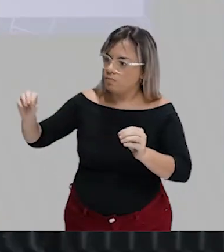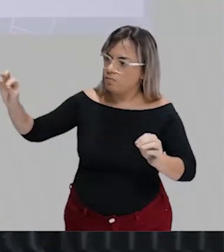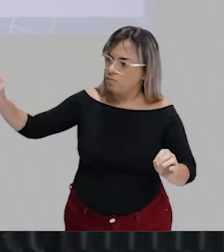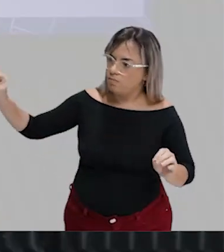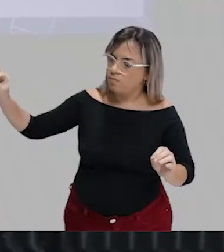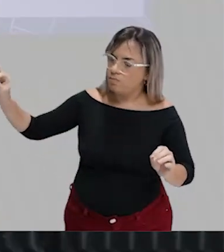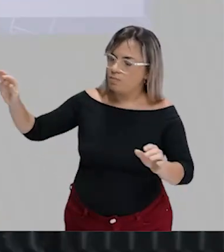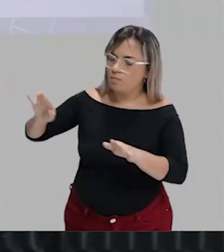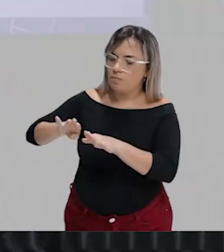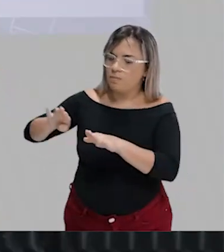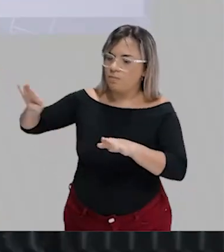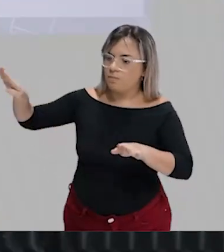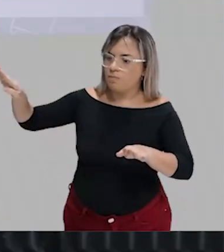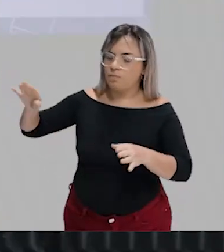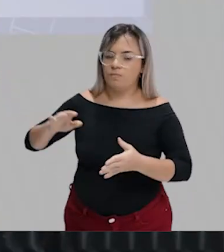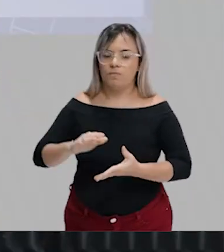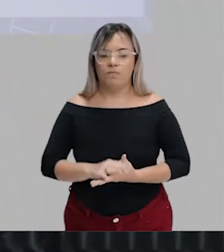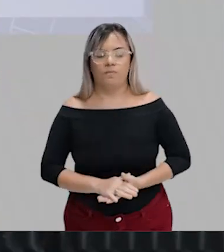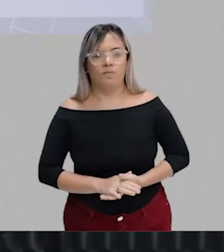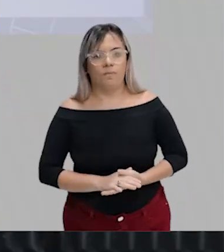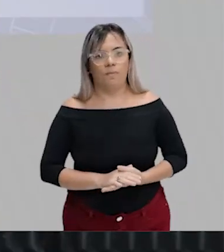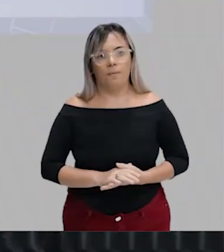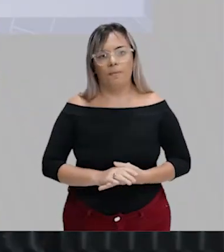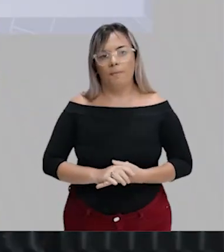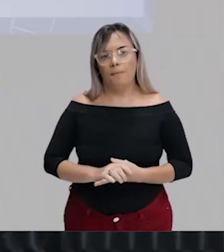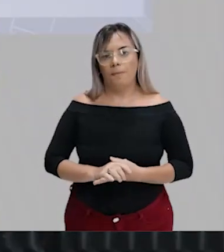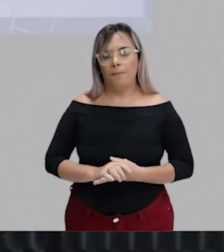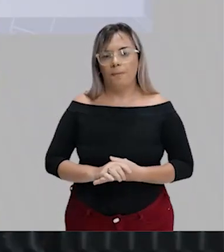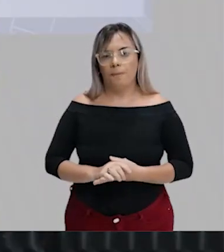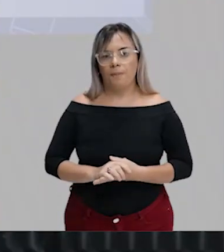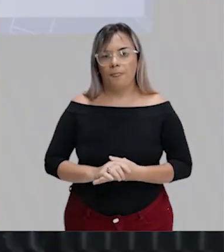Então, o processo de propagação de calor